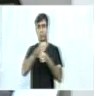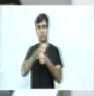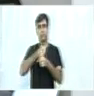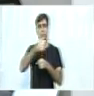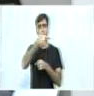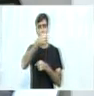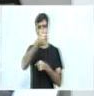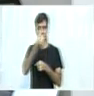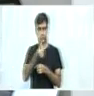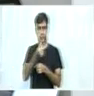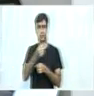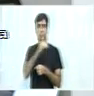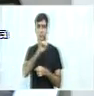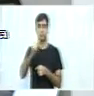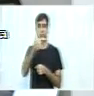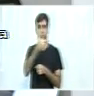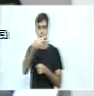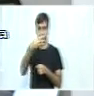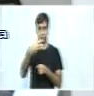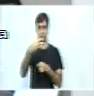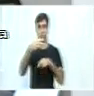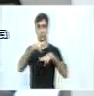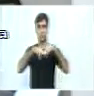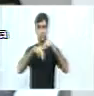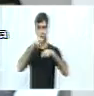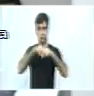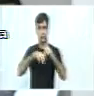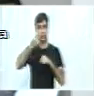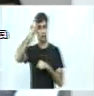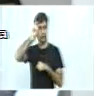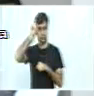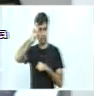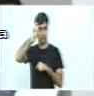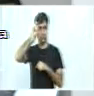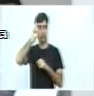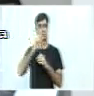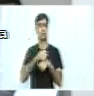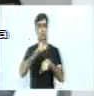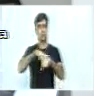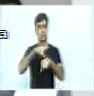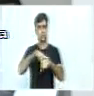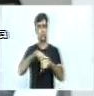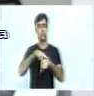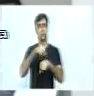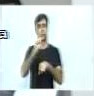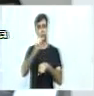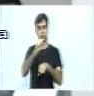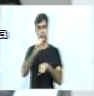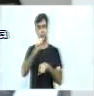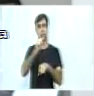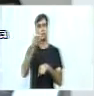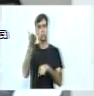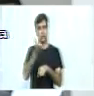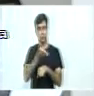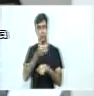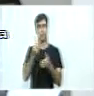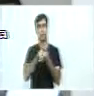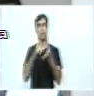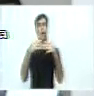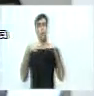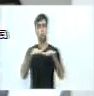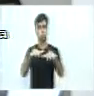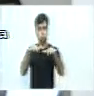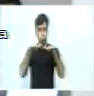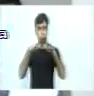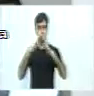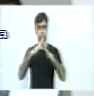2016, no dia 23 de junho, quinta-feira, às 8h30, no auditório da Câmara